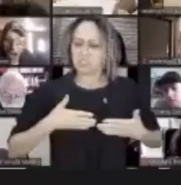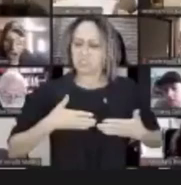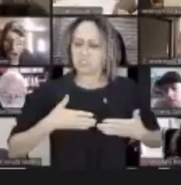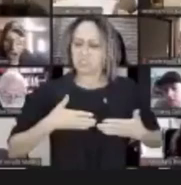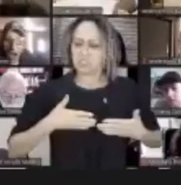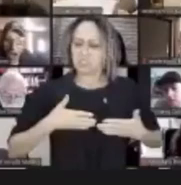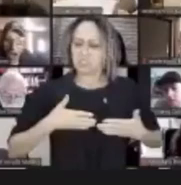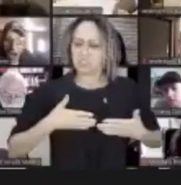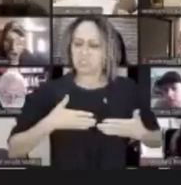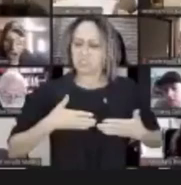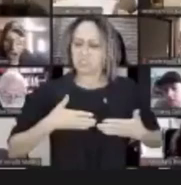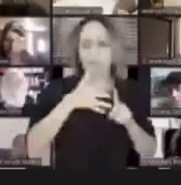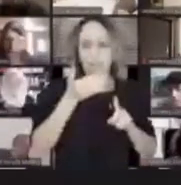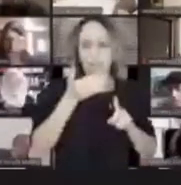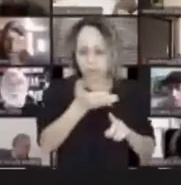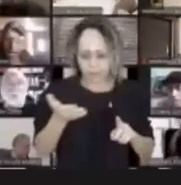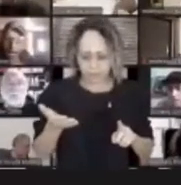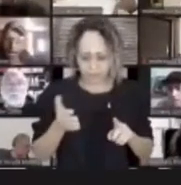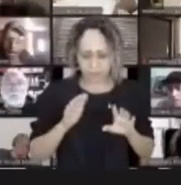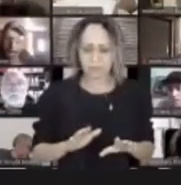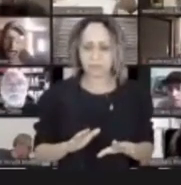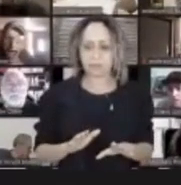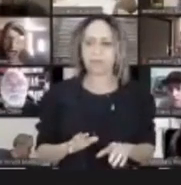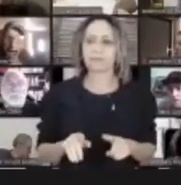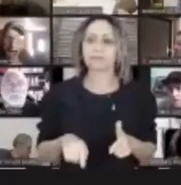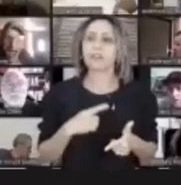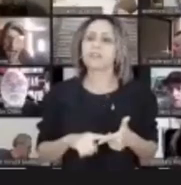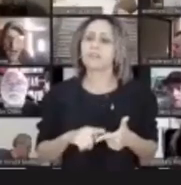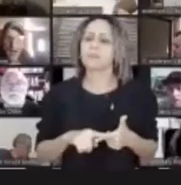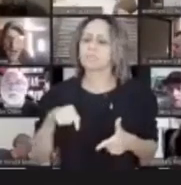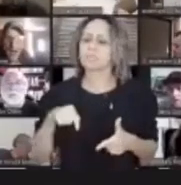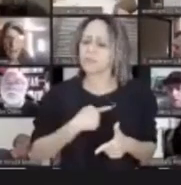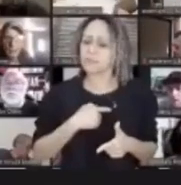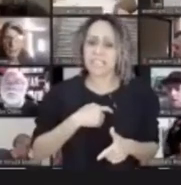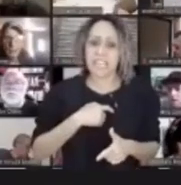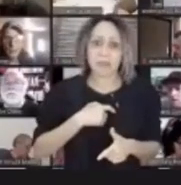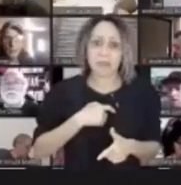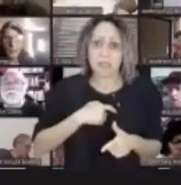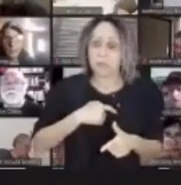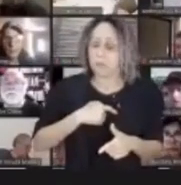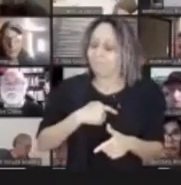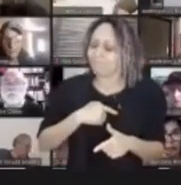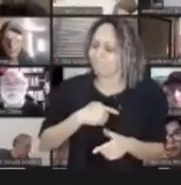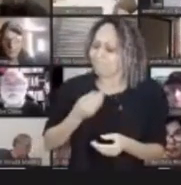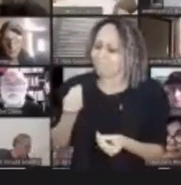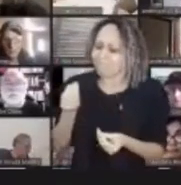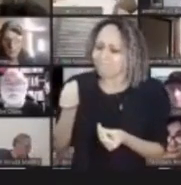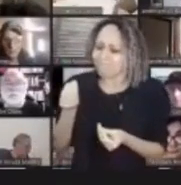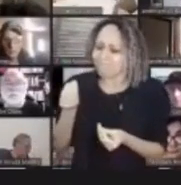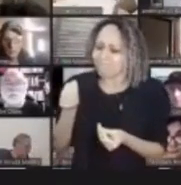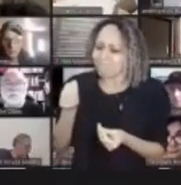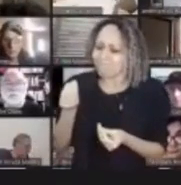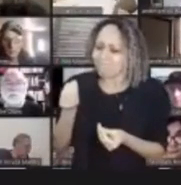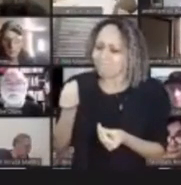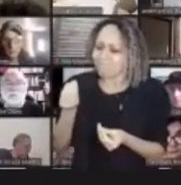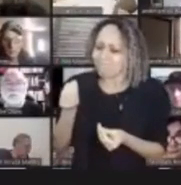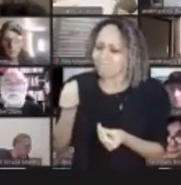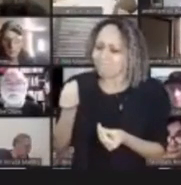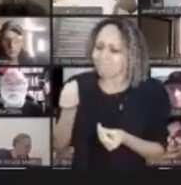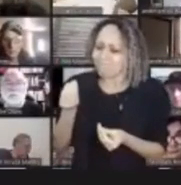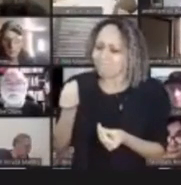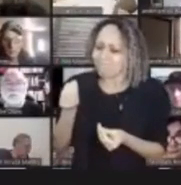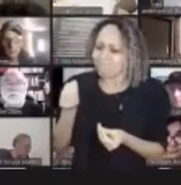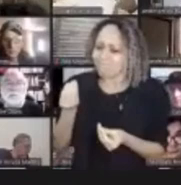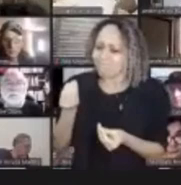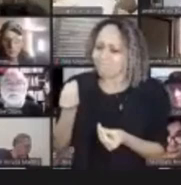mais ter mais agilidade na resposta e uniformidade. É muito difícil isso em campanha de rede social, porque isso